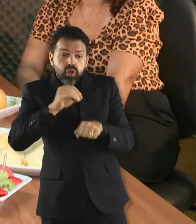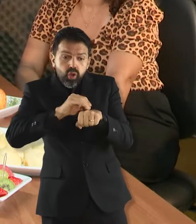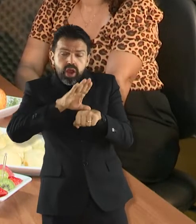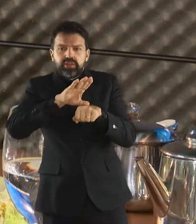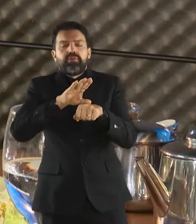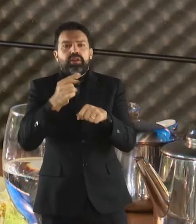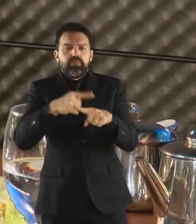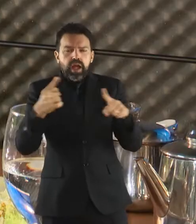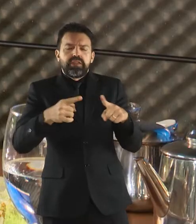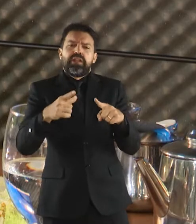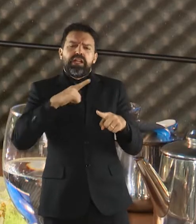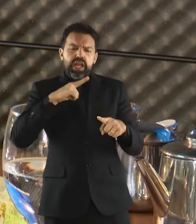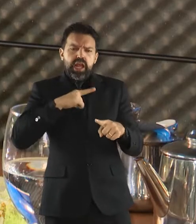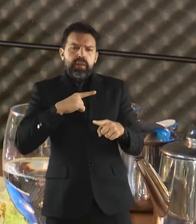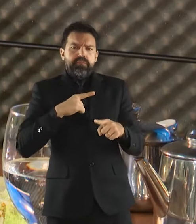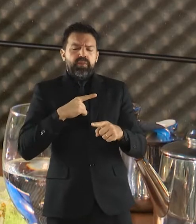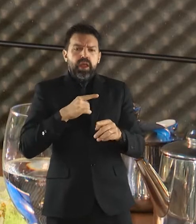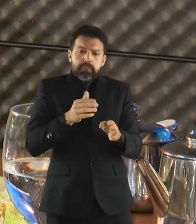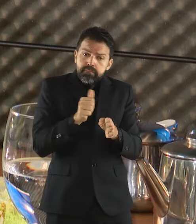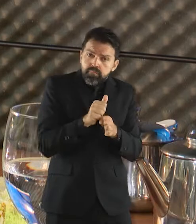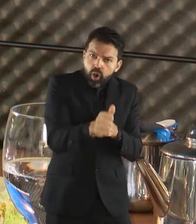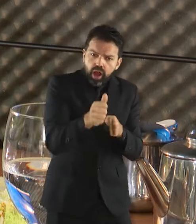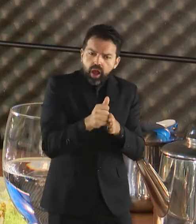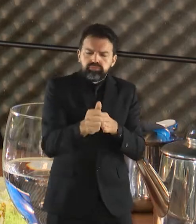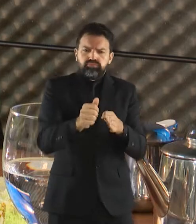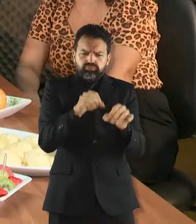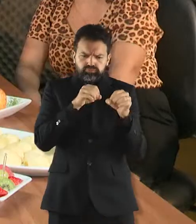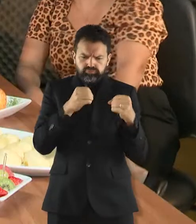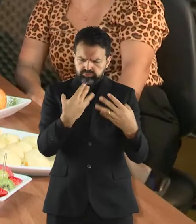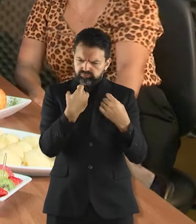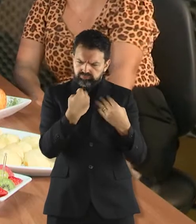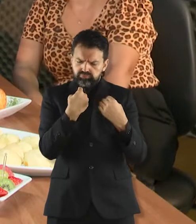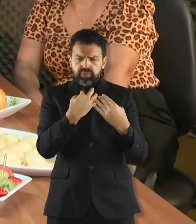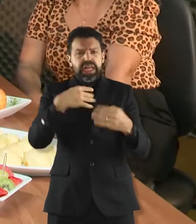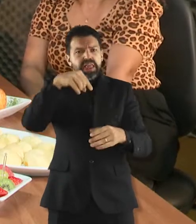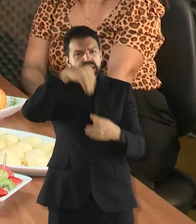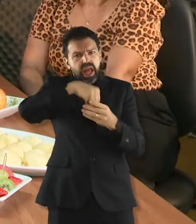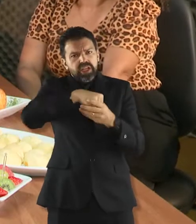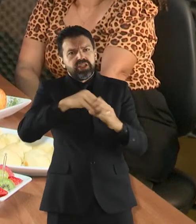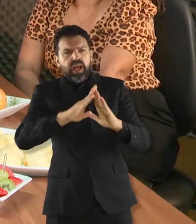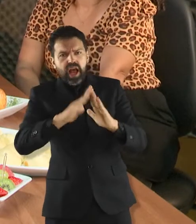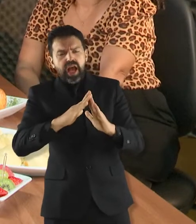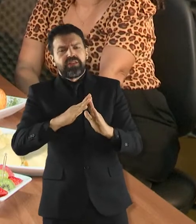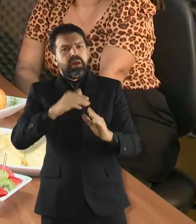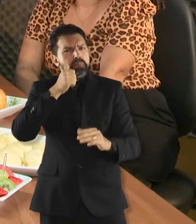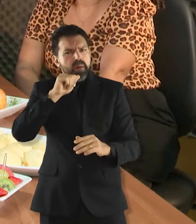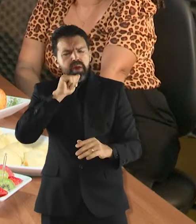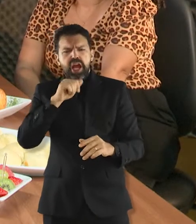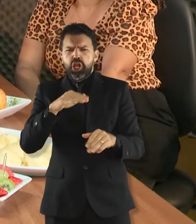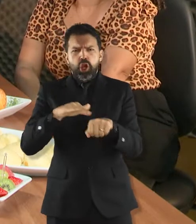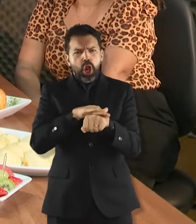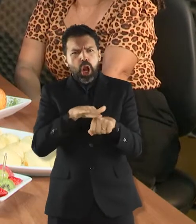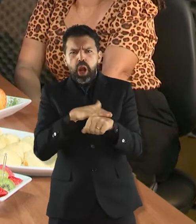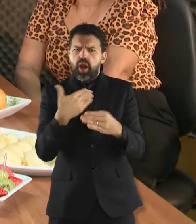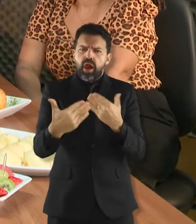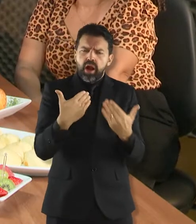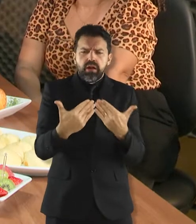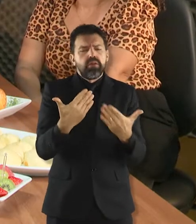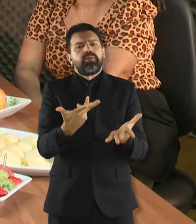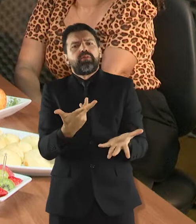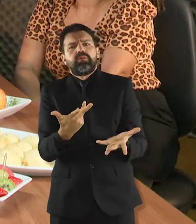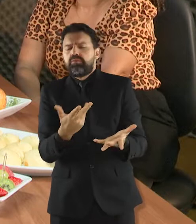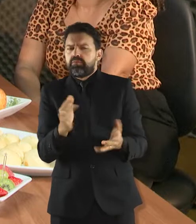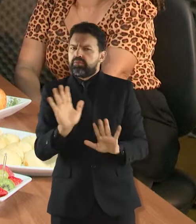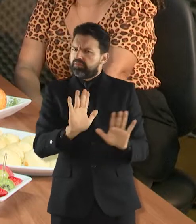formação, ela veio pelo exemplo, ela não veio pelas palavras. Então, Não. assim, essa coisa de, a sua mãe conversar, não. Não tinha. Não. A sua